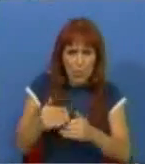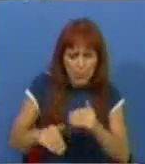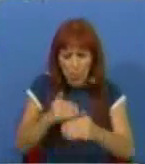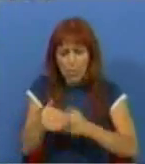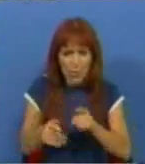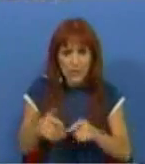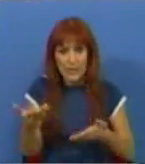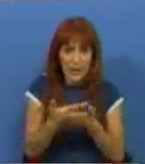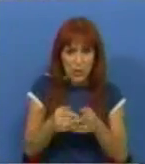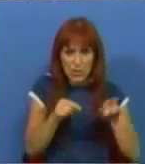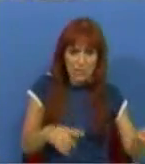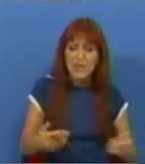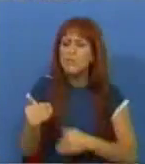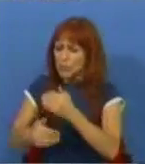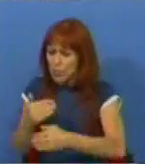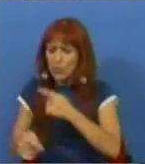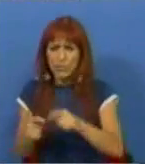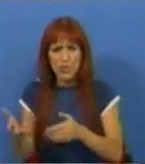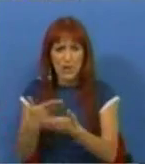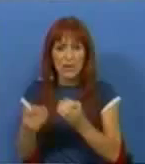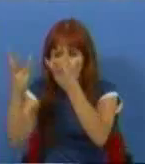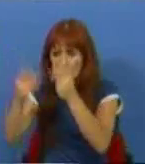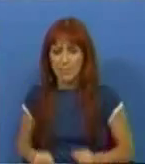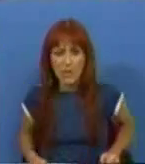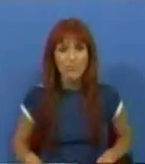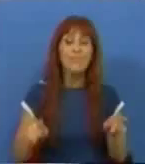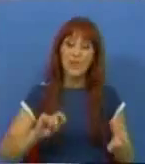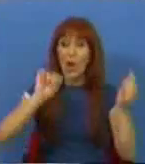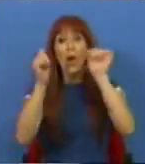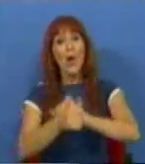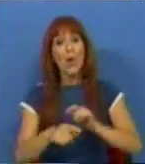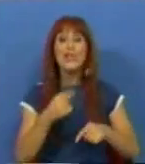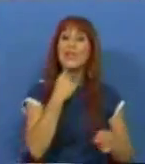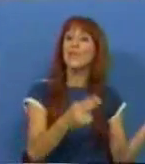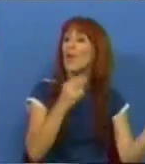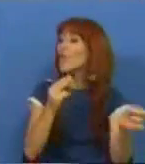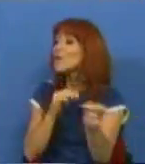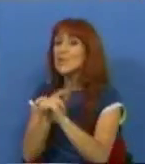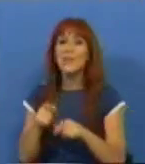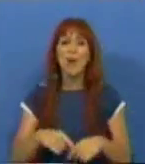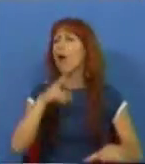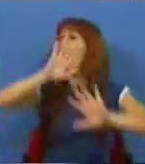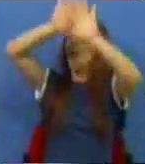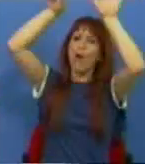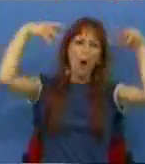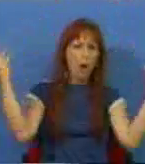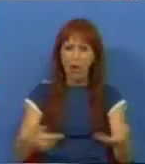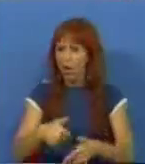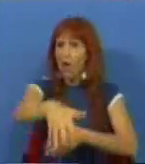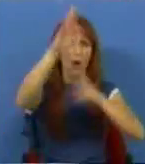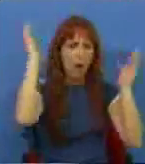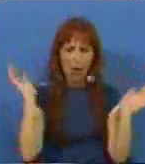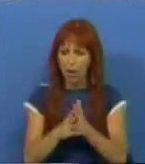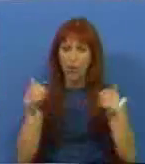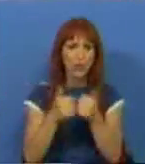bem do lado da economia e correram bem do lado do orçamento. Ao contrário das vozes de catástrofe iminente